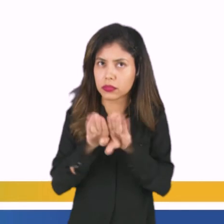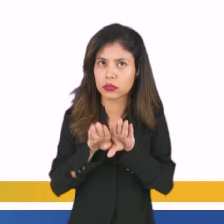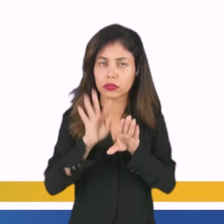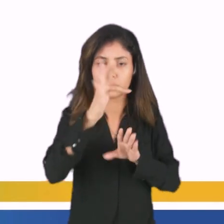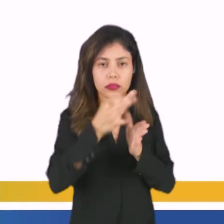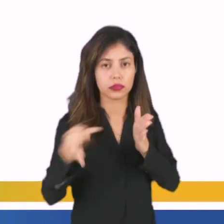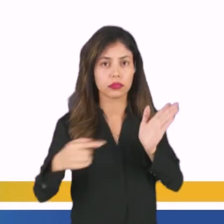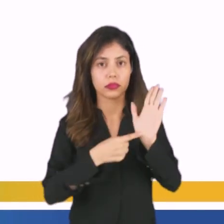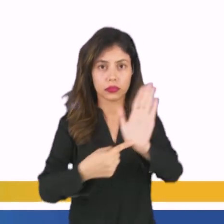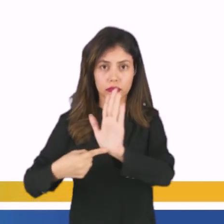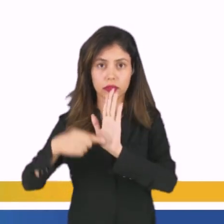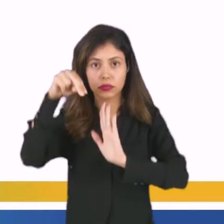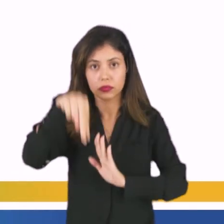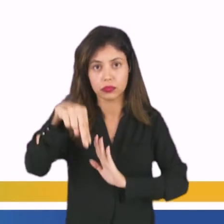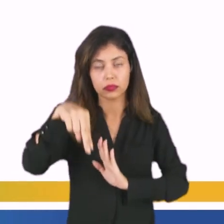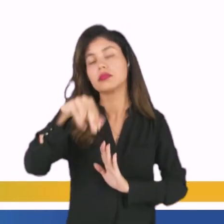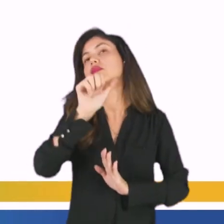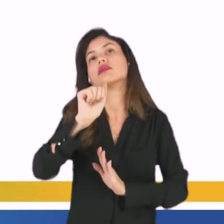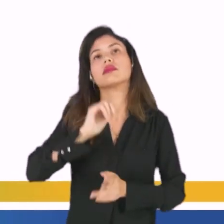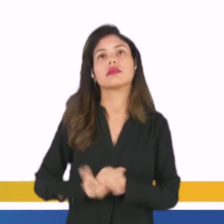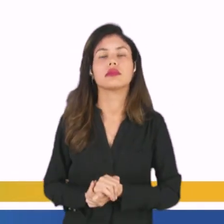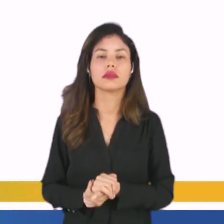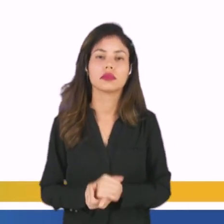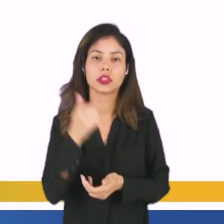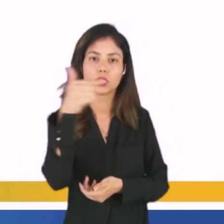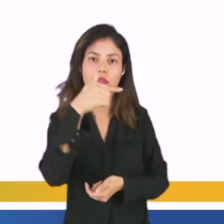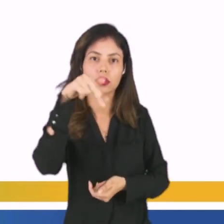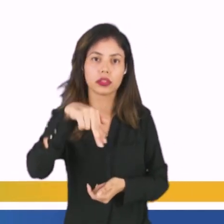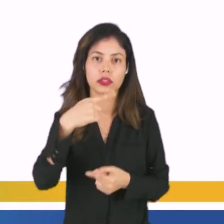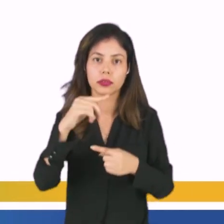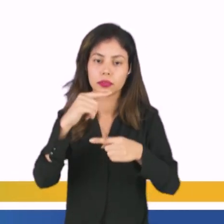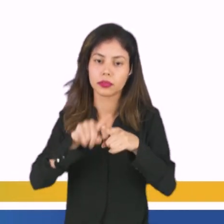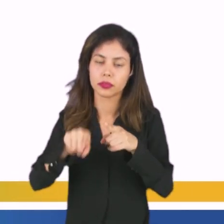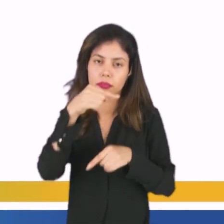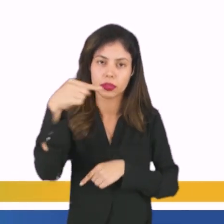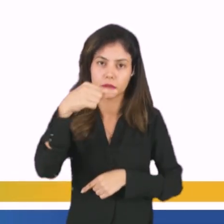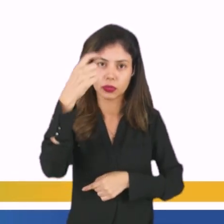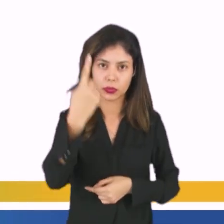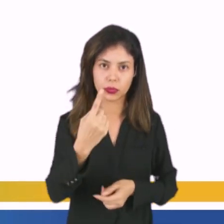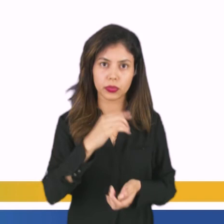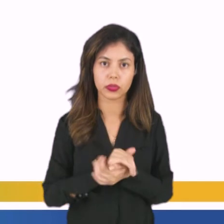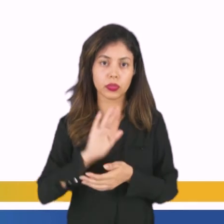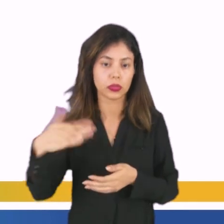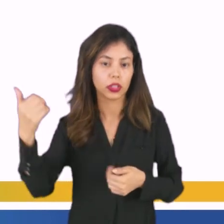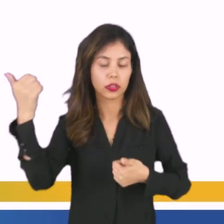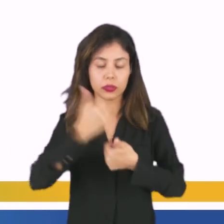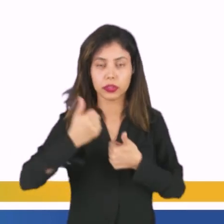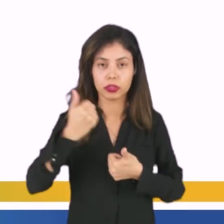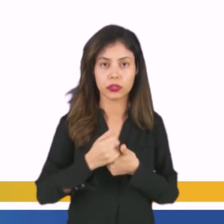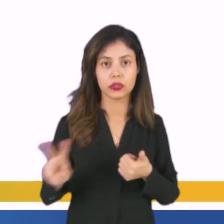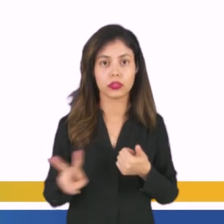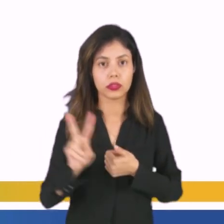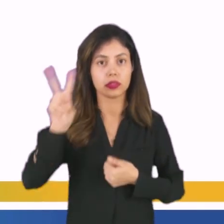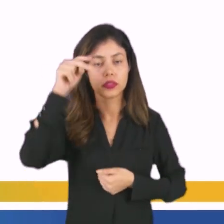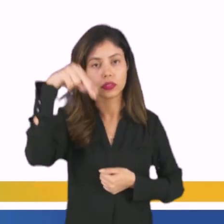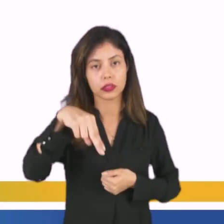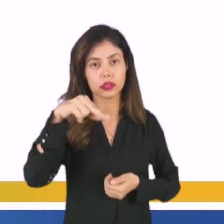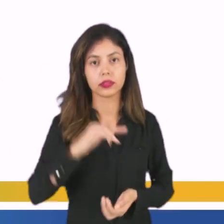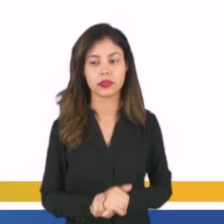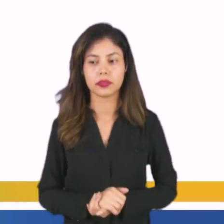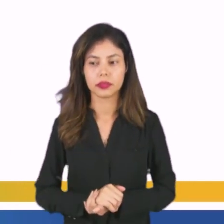que a função dada é a n igual a 2n menos 1. E aí, quando você substitui os valores de